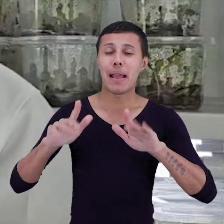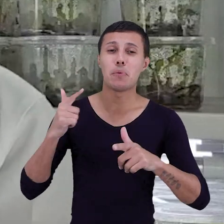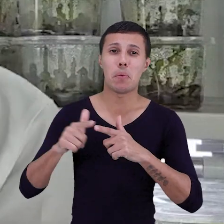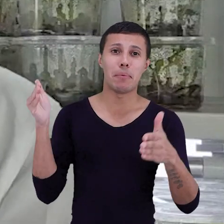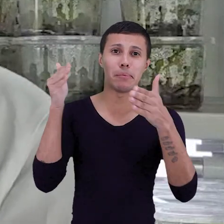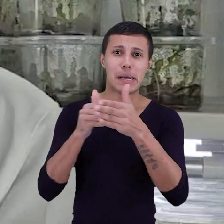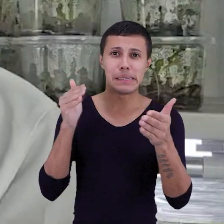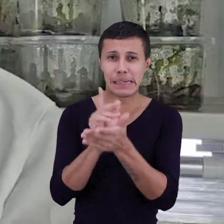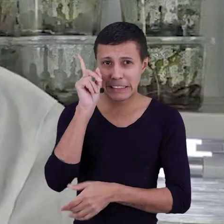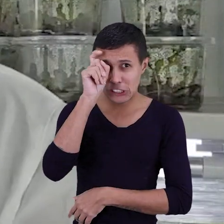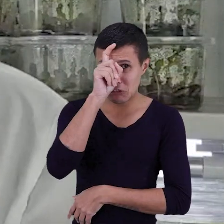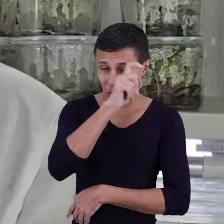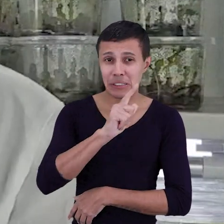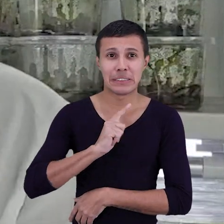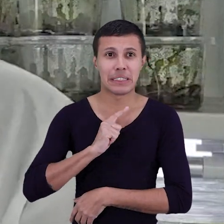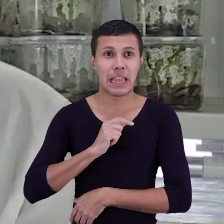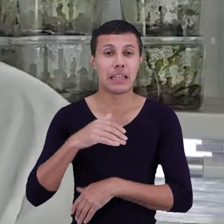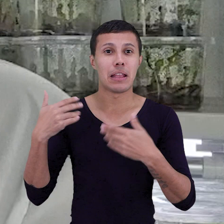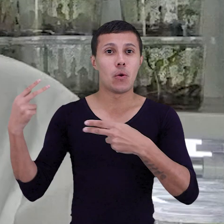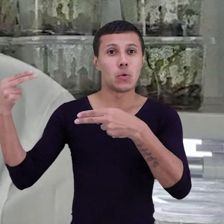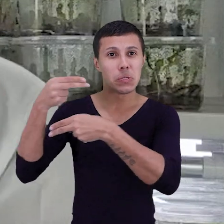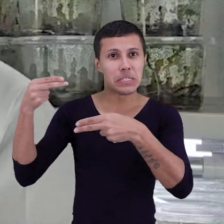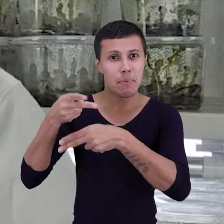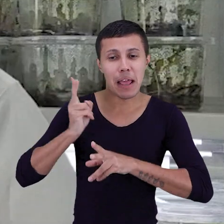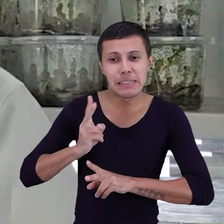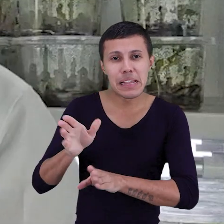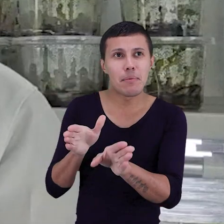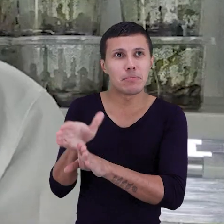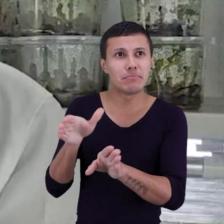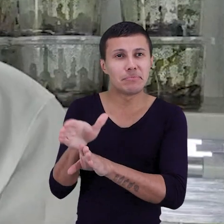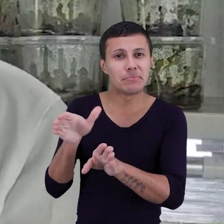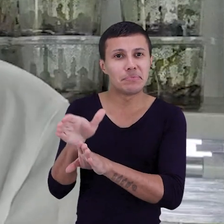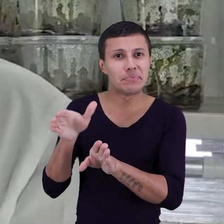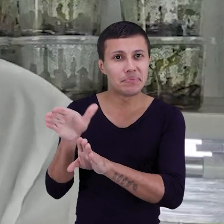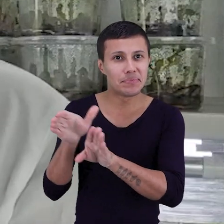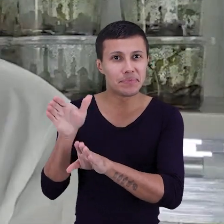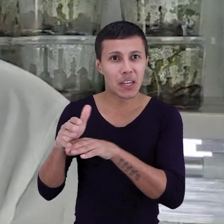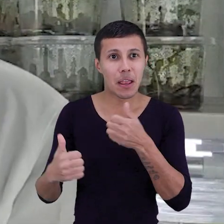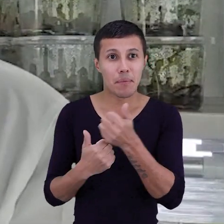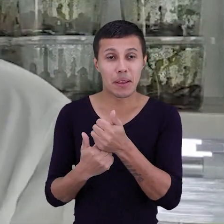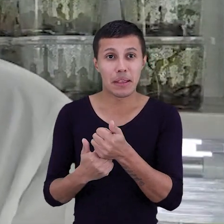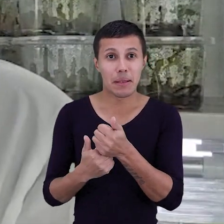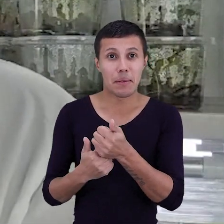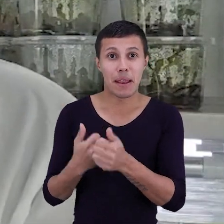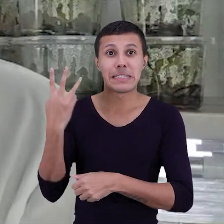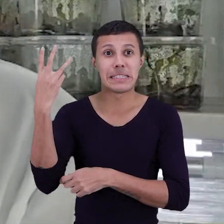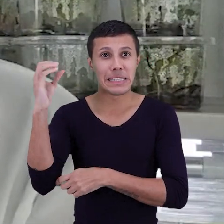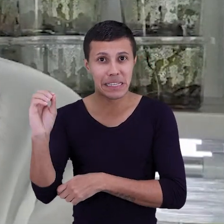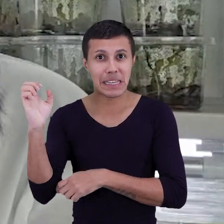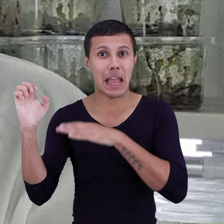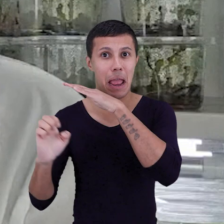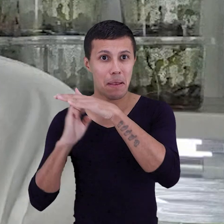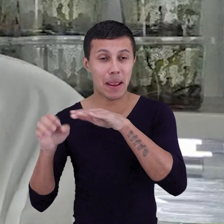algumas dificuldades. O SEBRAE constantemente está dando esse apoio para as 28 empresas que foram